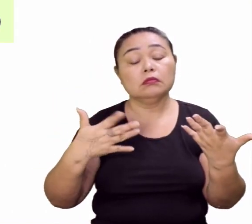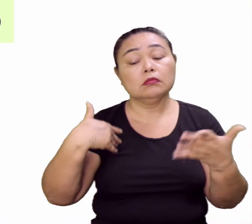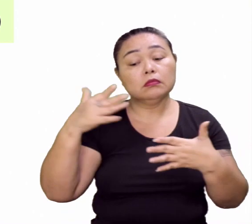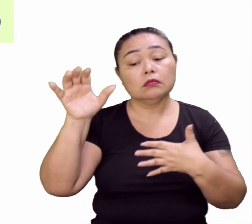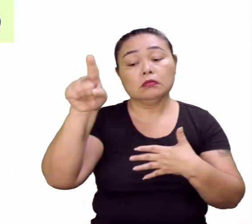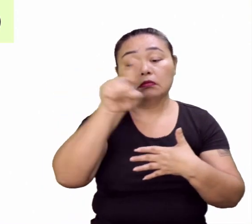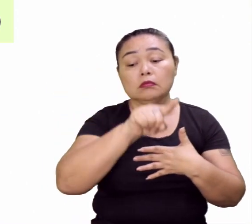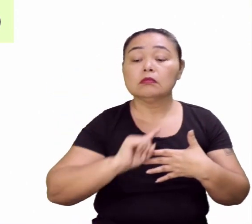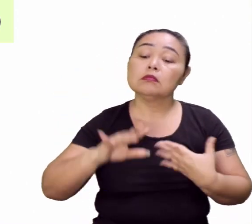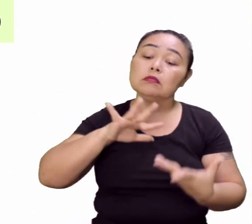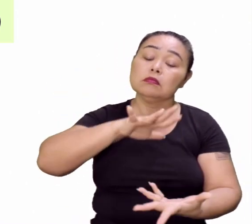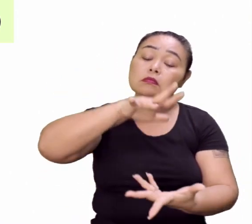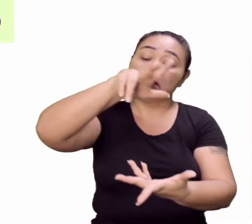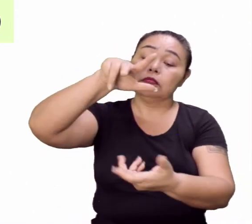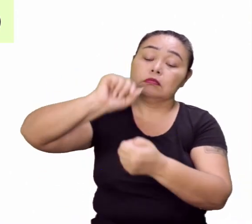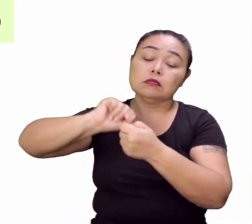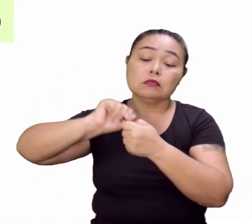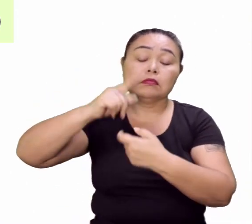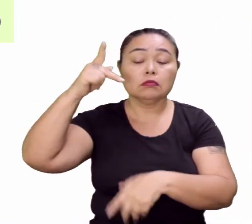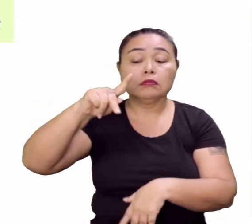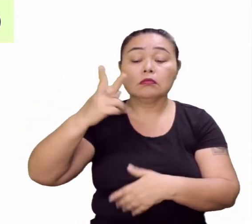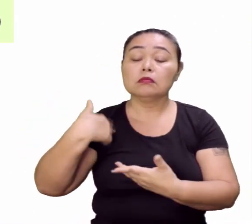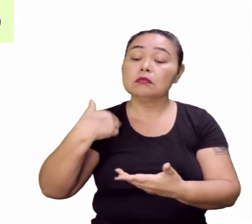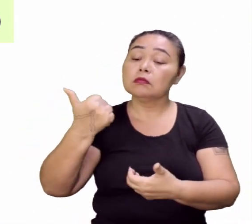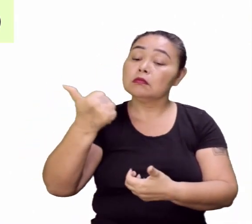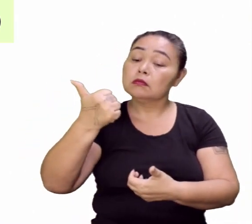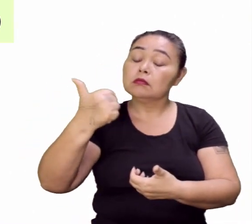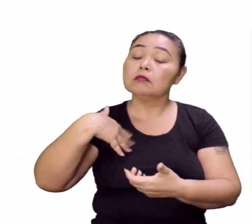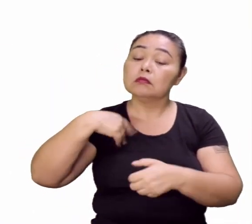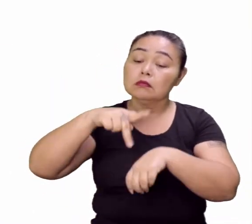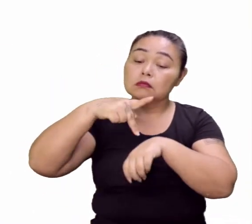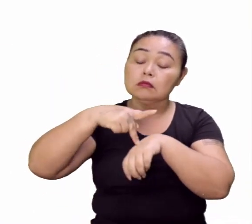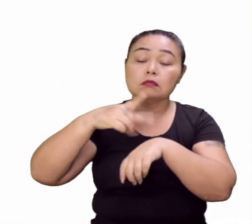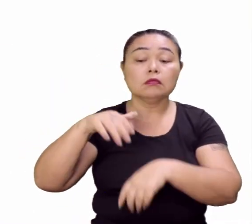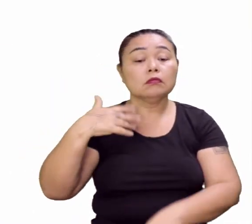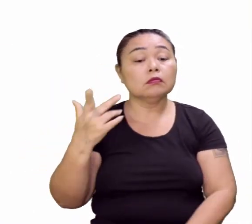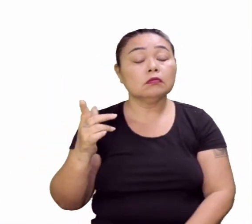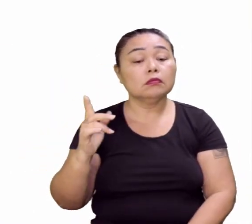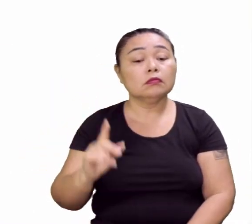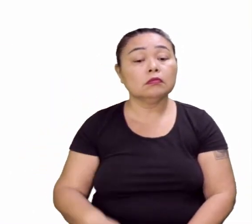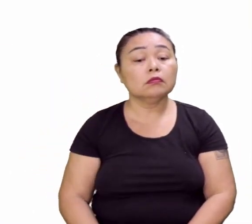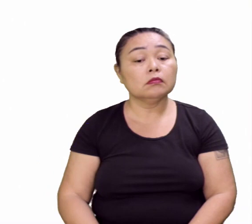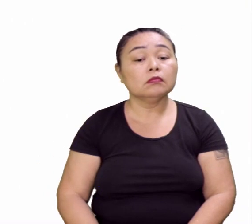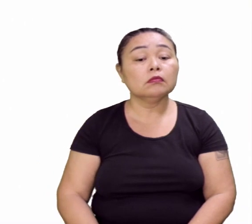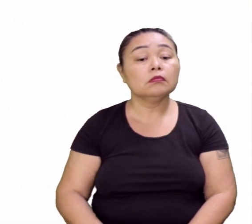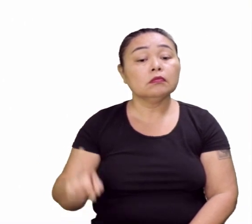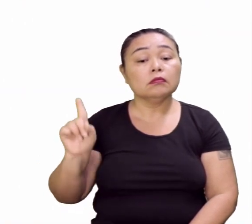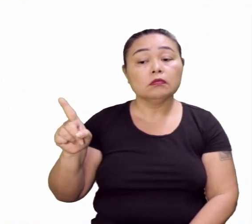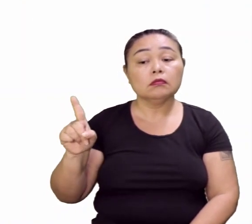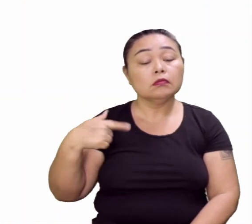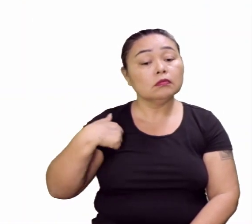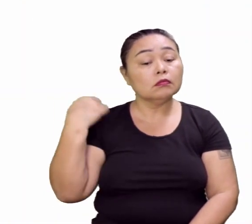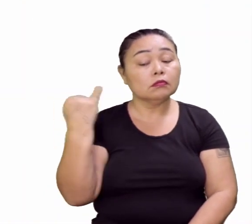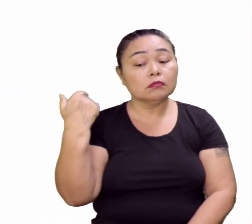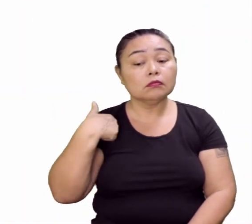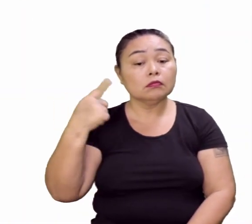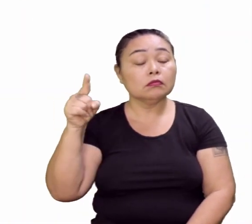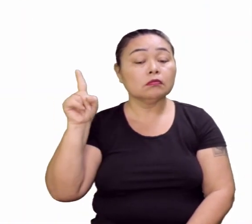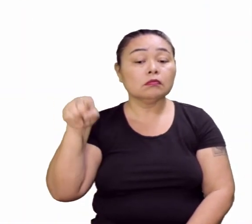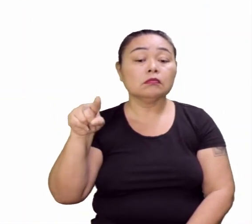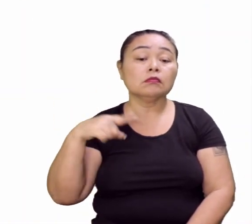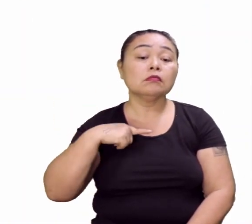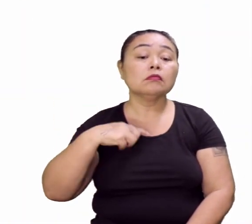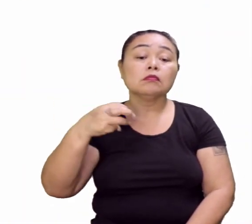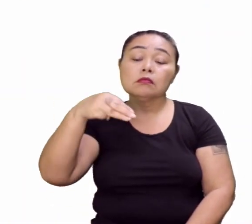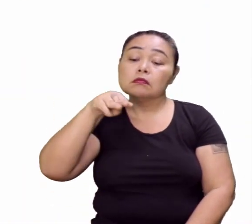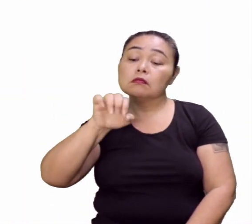os lugares do mundo, não só Muito em bem. países de primeiro mundo, não, desenvolvidos. Exatamente. Não só de países desenvolvidos, não. É a importância que aquela cidade tem para o mundo. Com certeza.